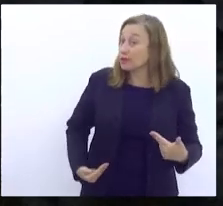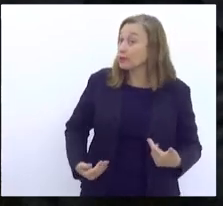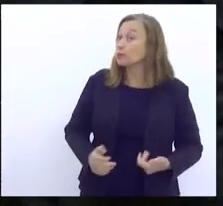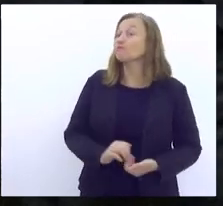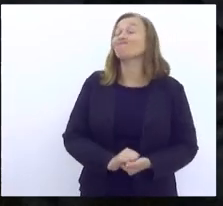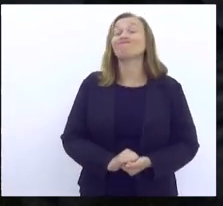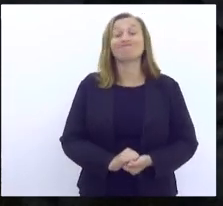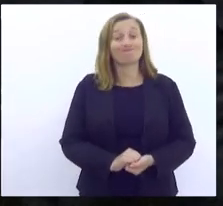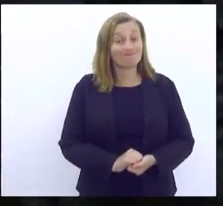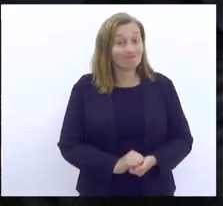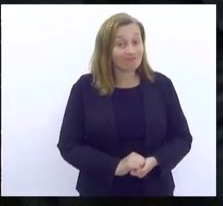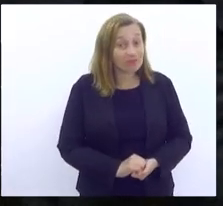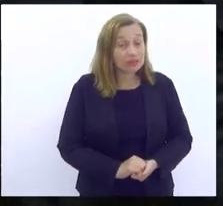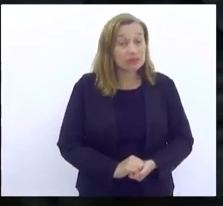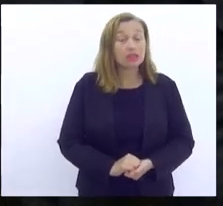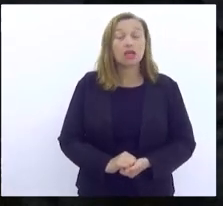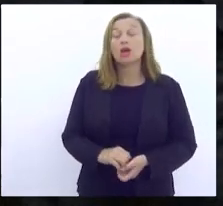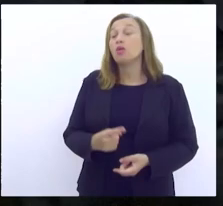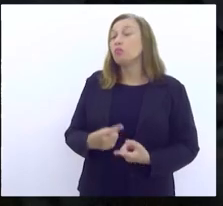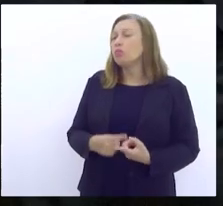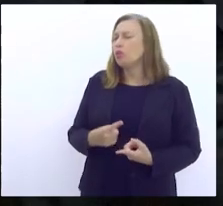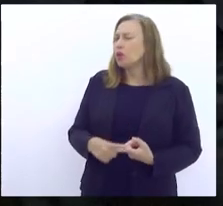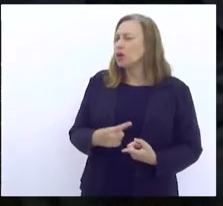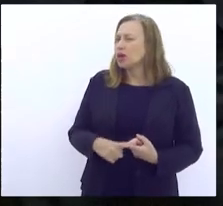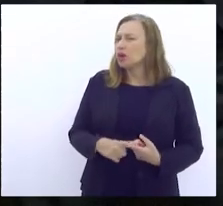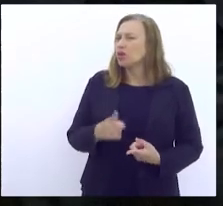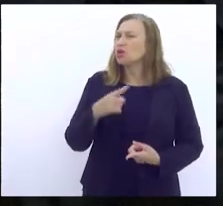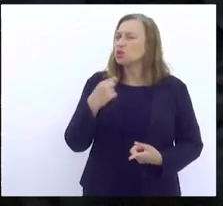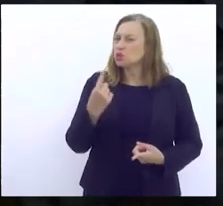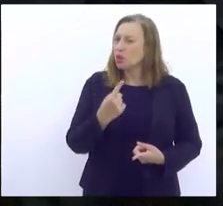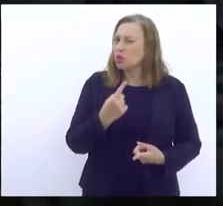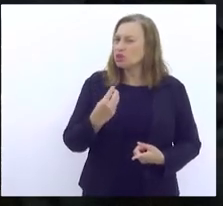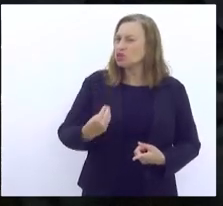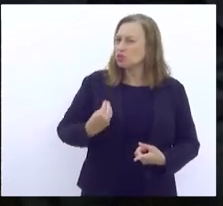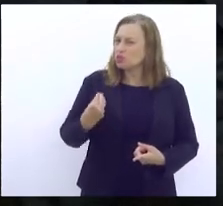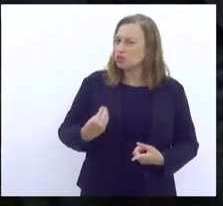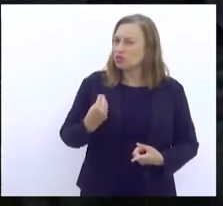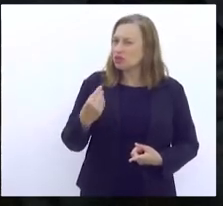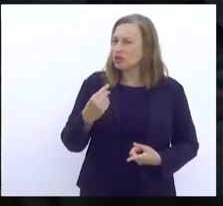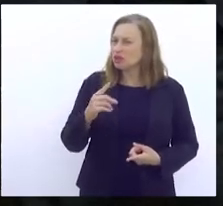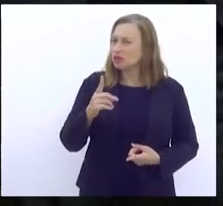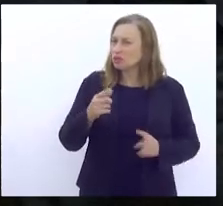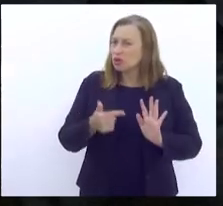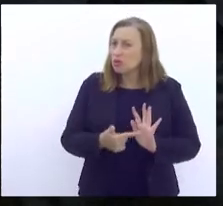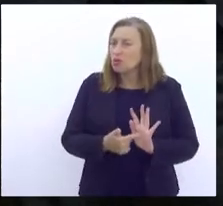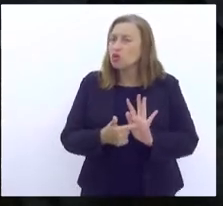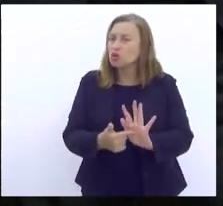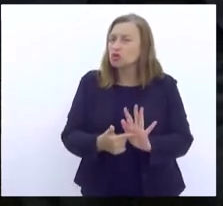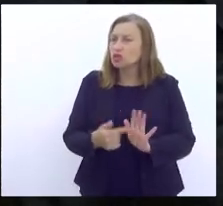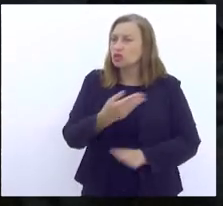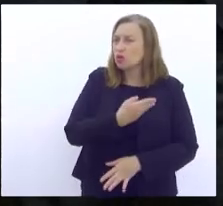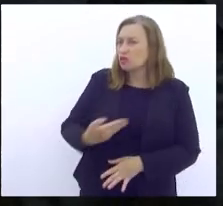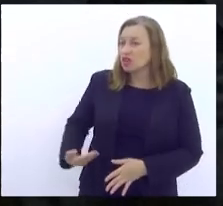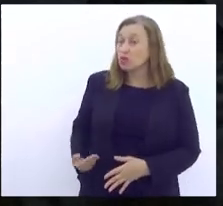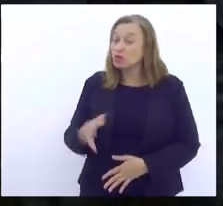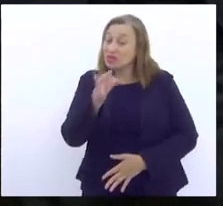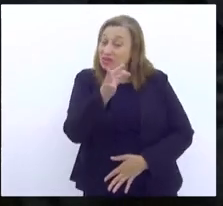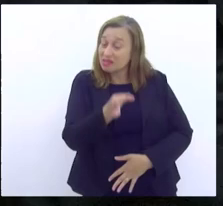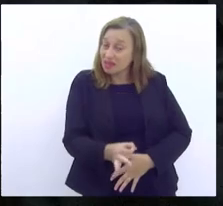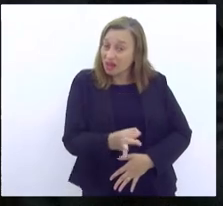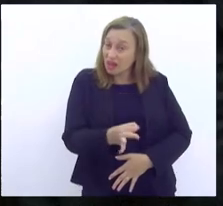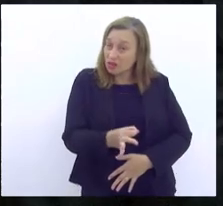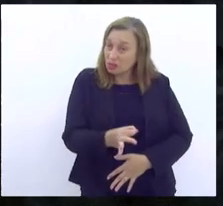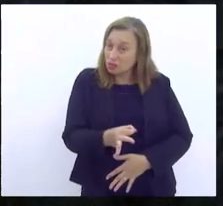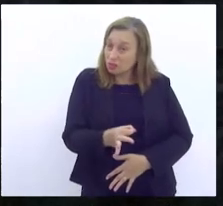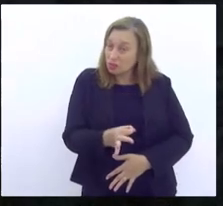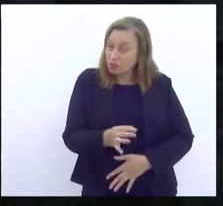equivocada. Porque aquilo que nós estamos passando não está chegando. Ou, se está chegando, estão